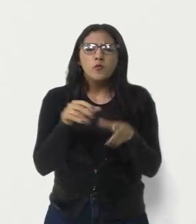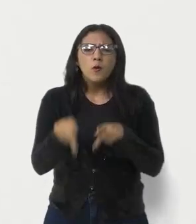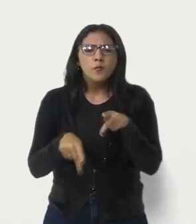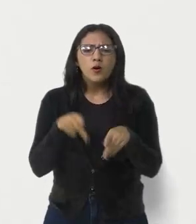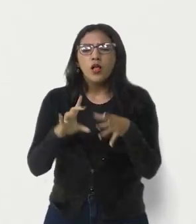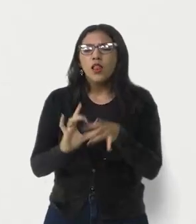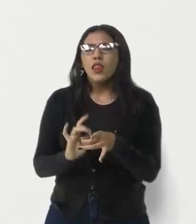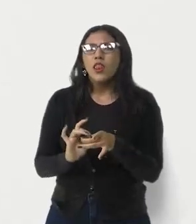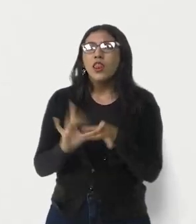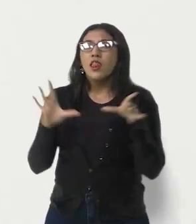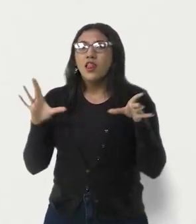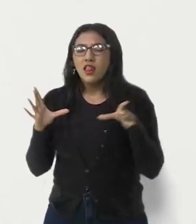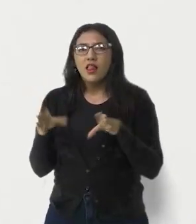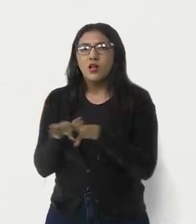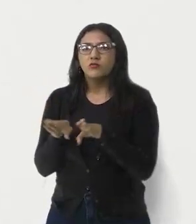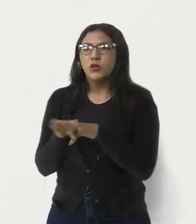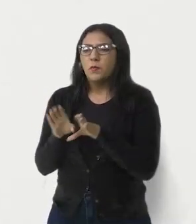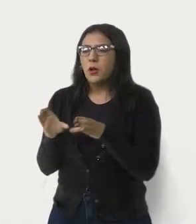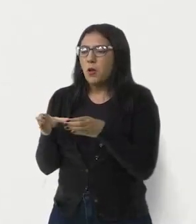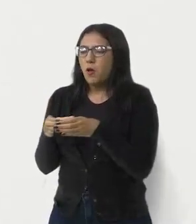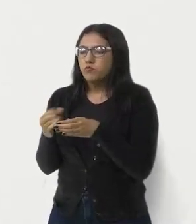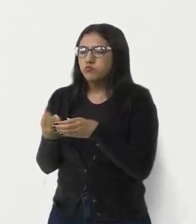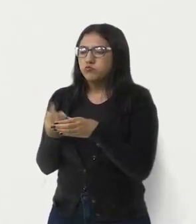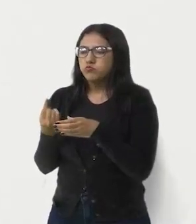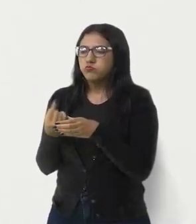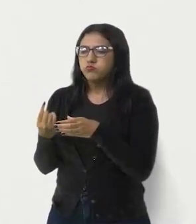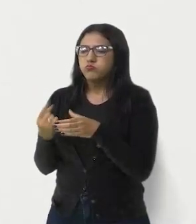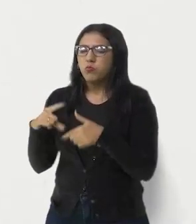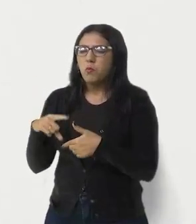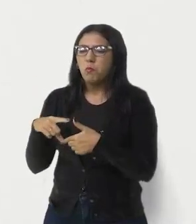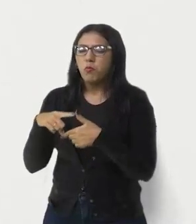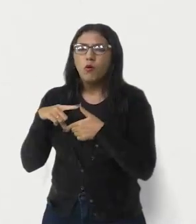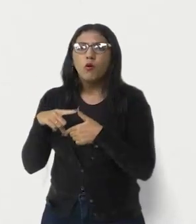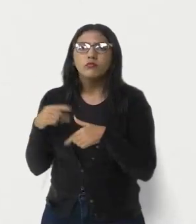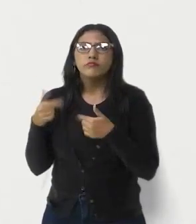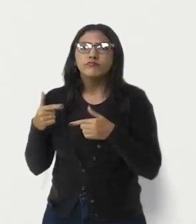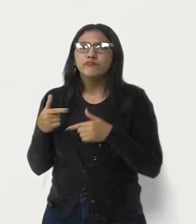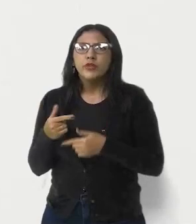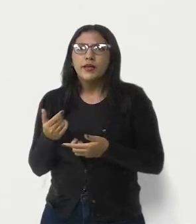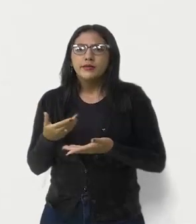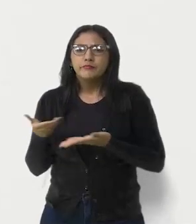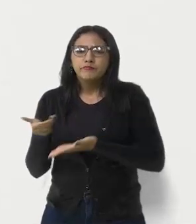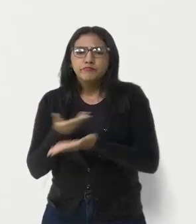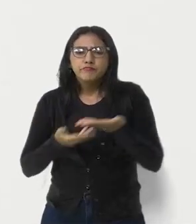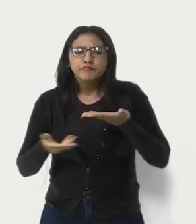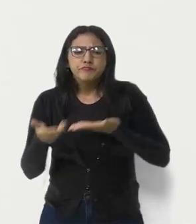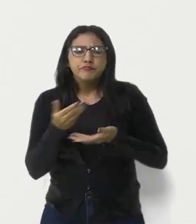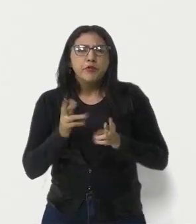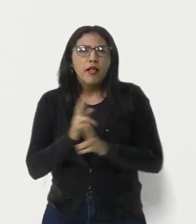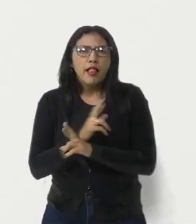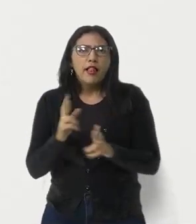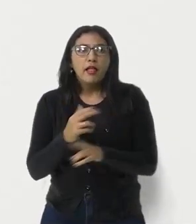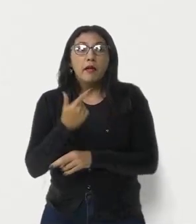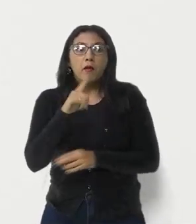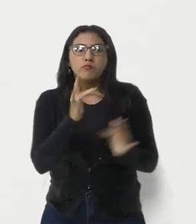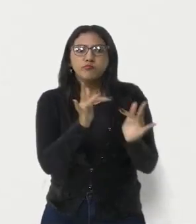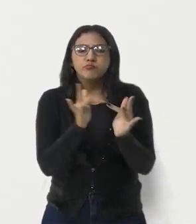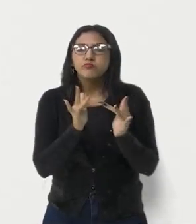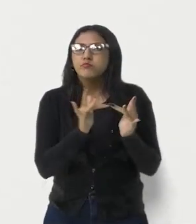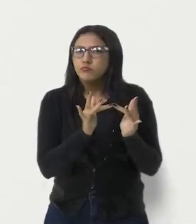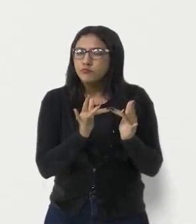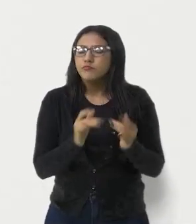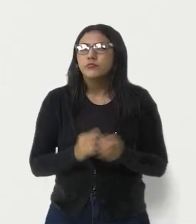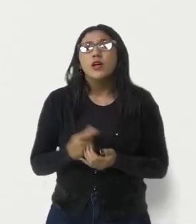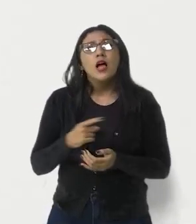que não têm contato algum com as sociedades nacionais. Então nós vamos ter os indígenas que